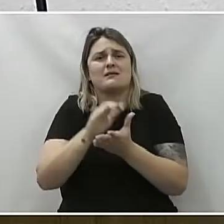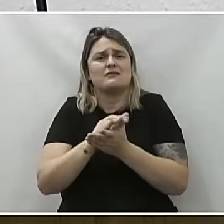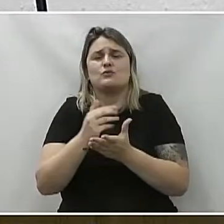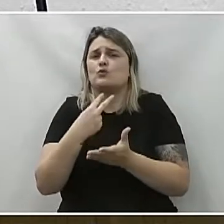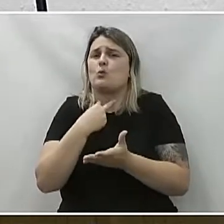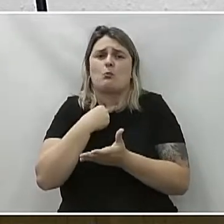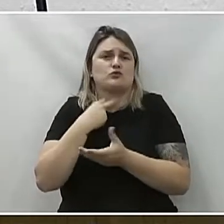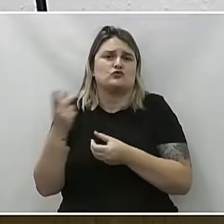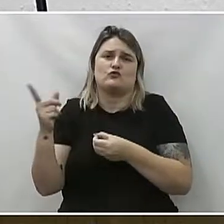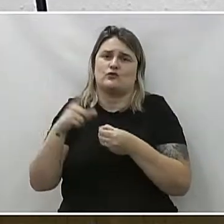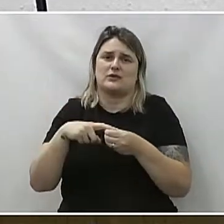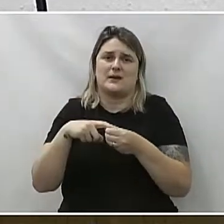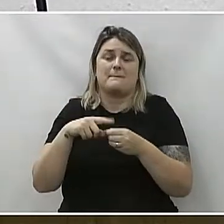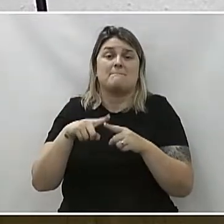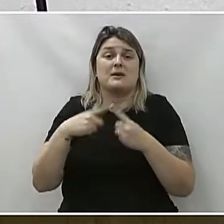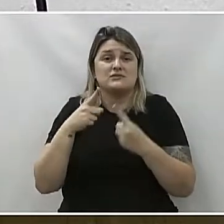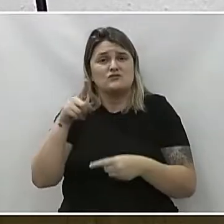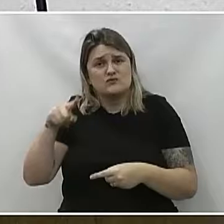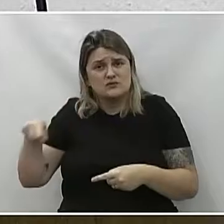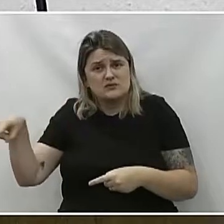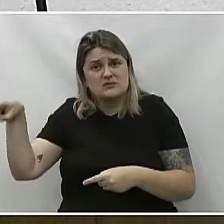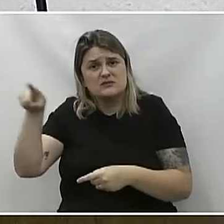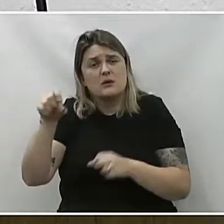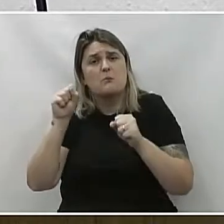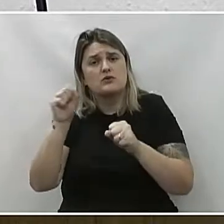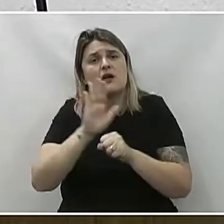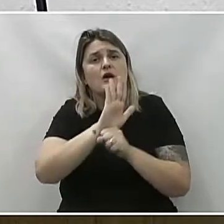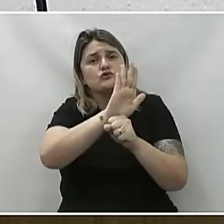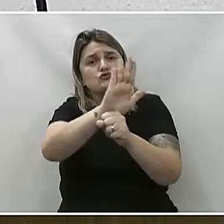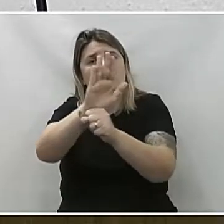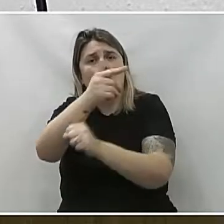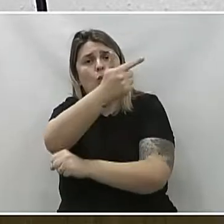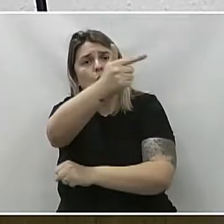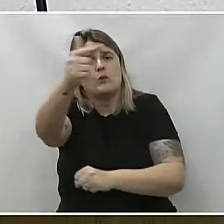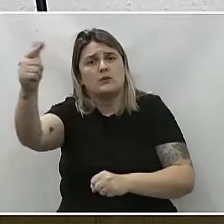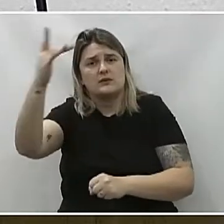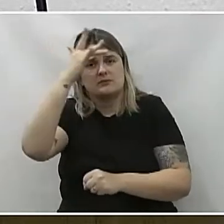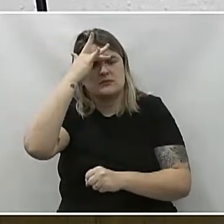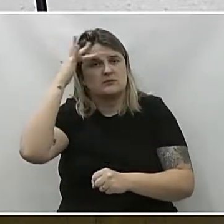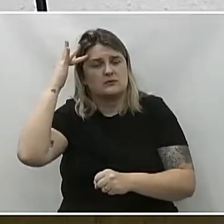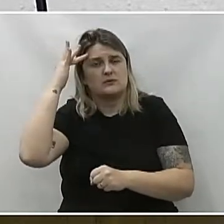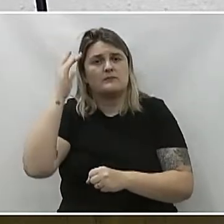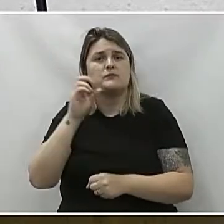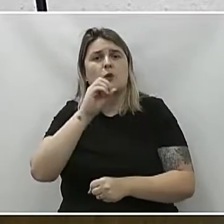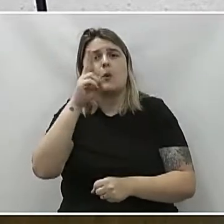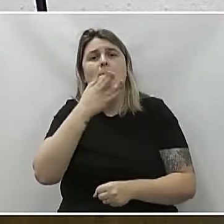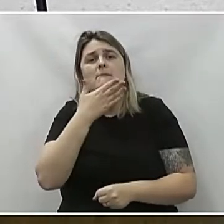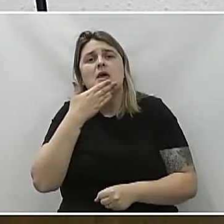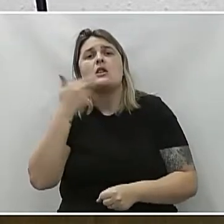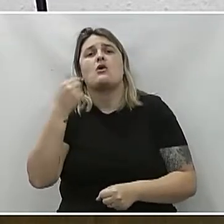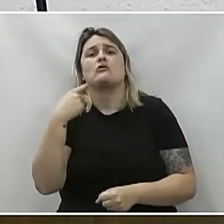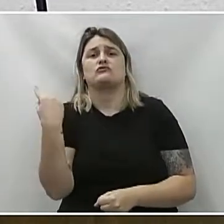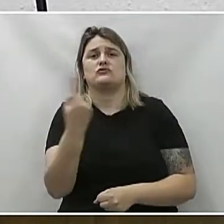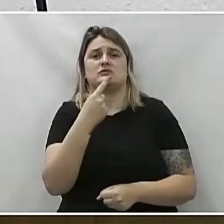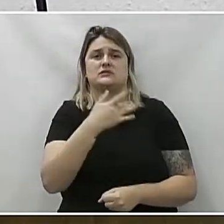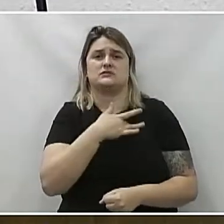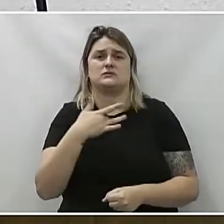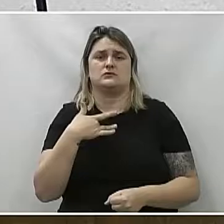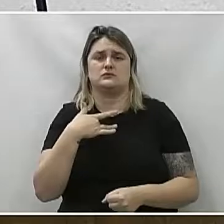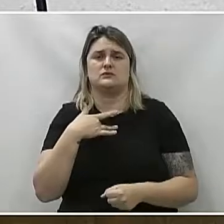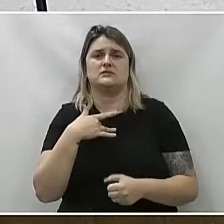novo, mas quem sabe vocês possam ajudar outros aí, ou melhorar na nossa saúde, olhar para essa